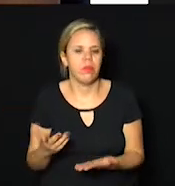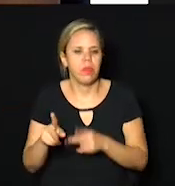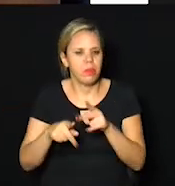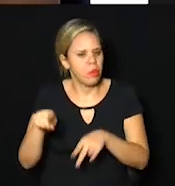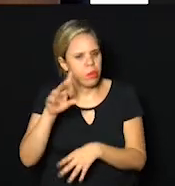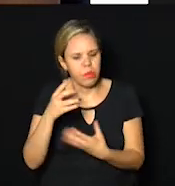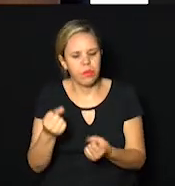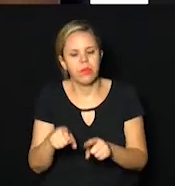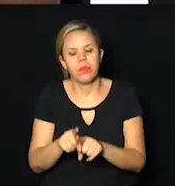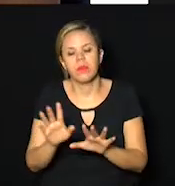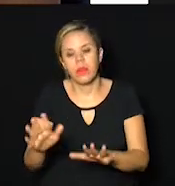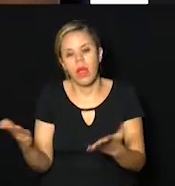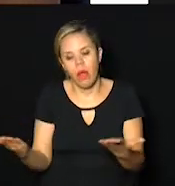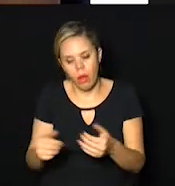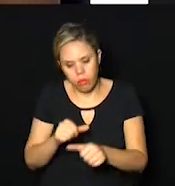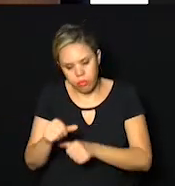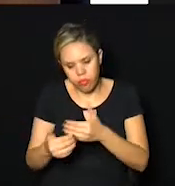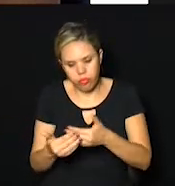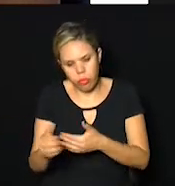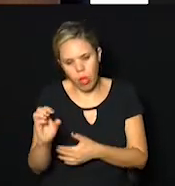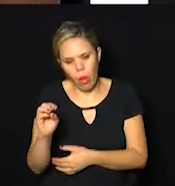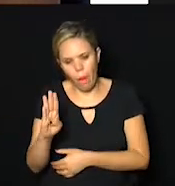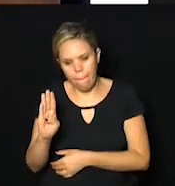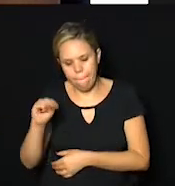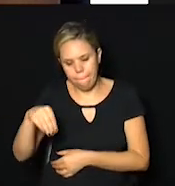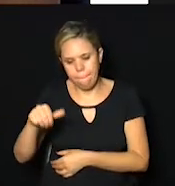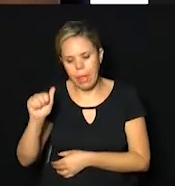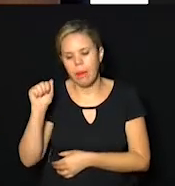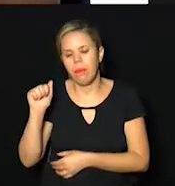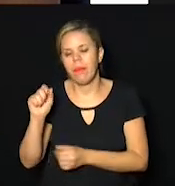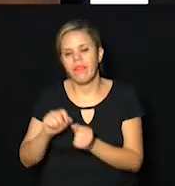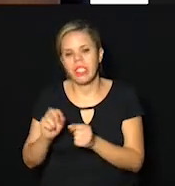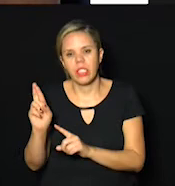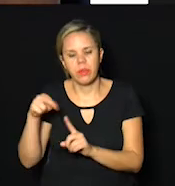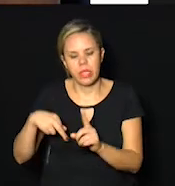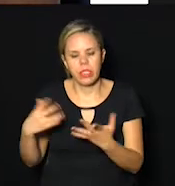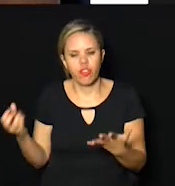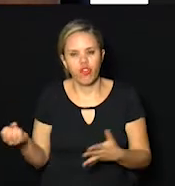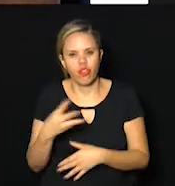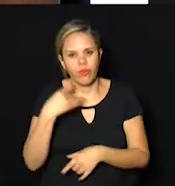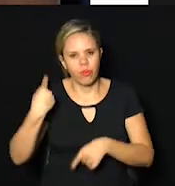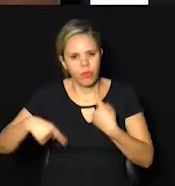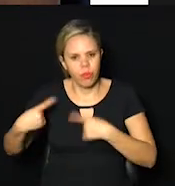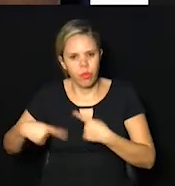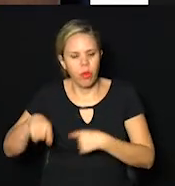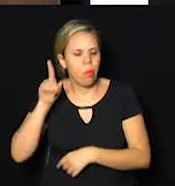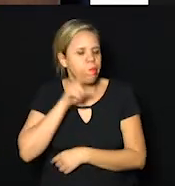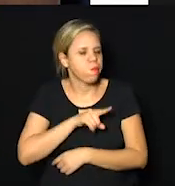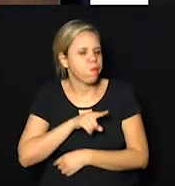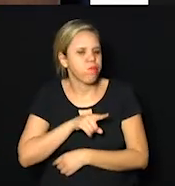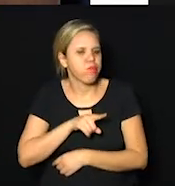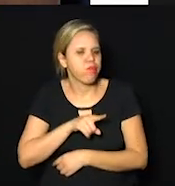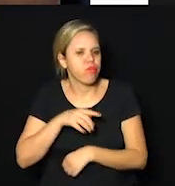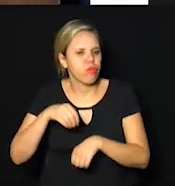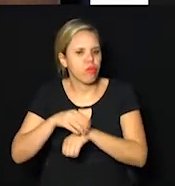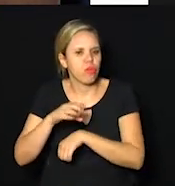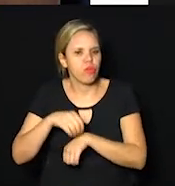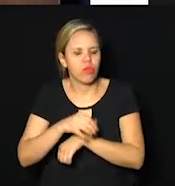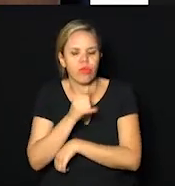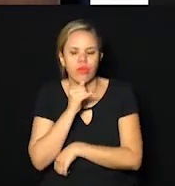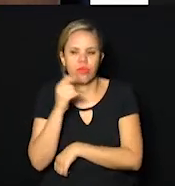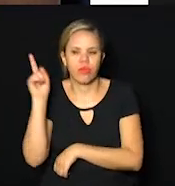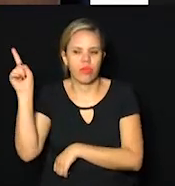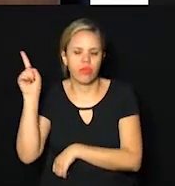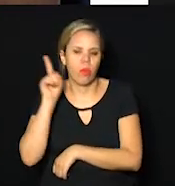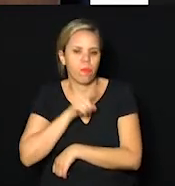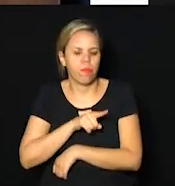o representante de uma nova forma de fazer política nos Estados Unidos. E eu estou trazendo um exemplo de lá porque, né, a